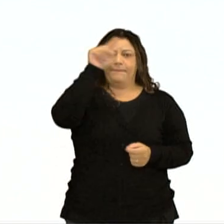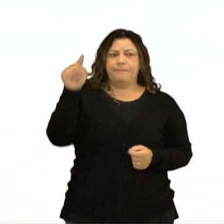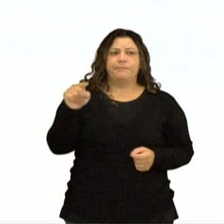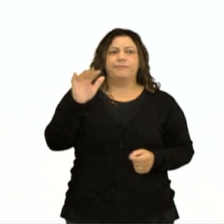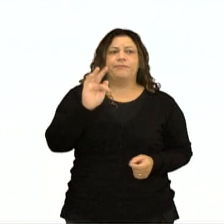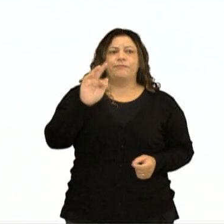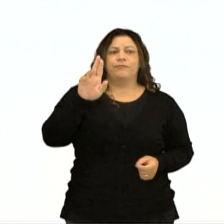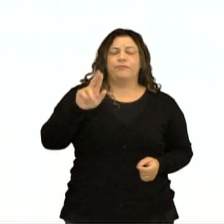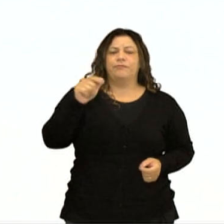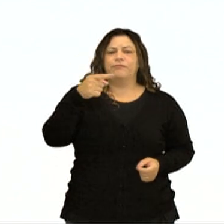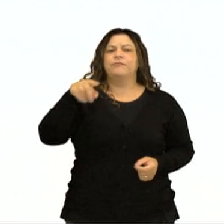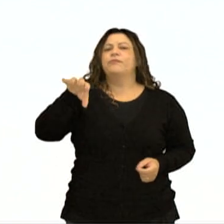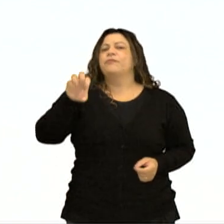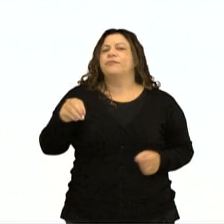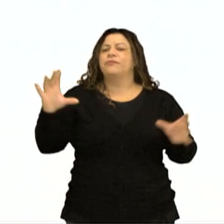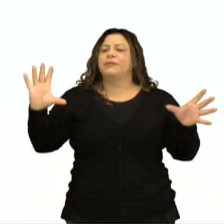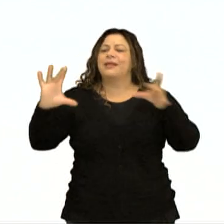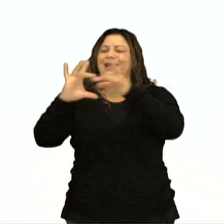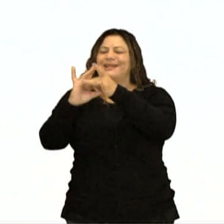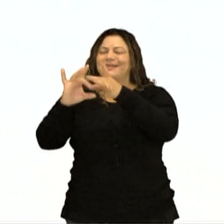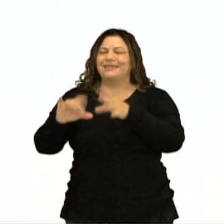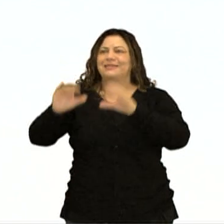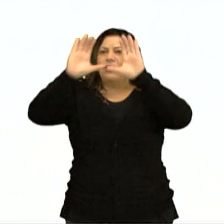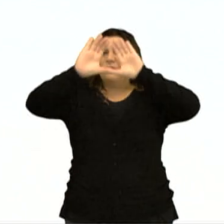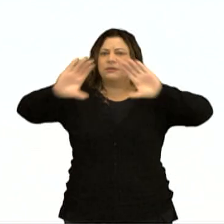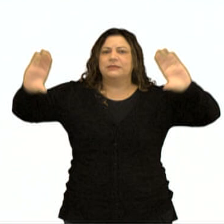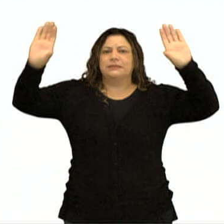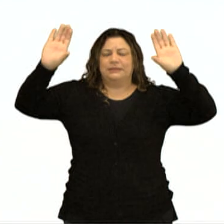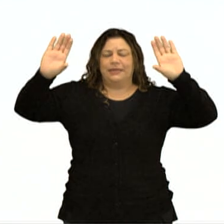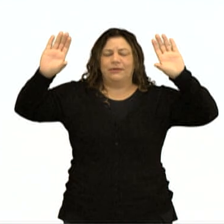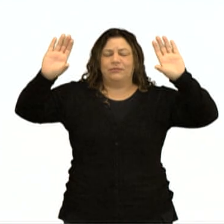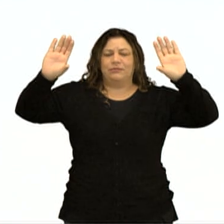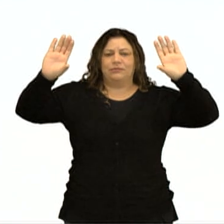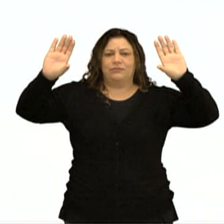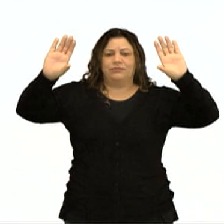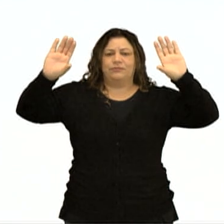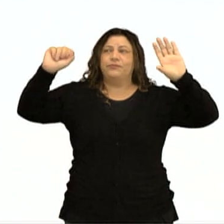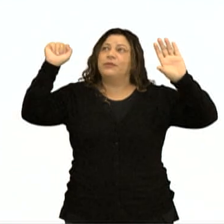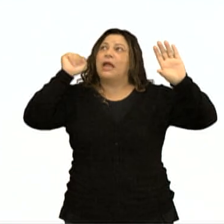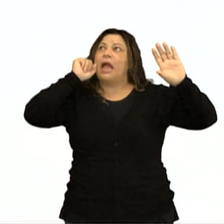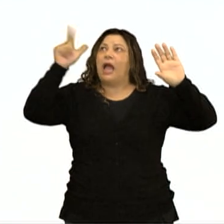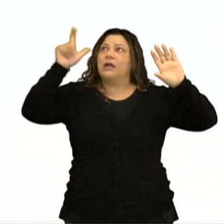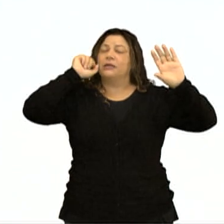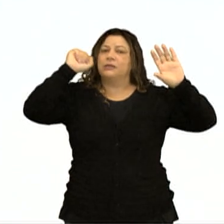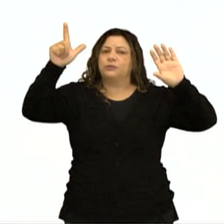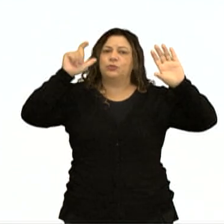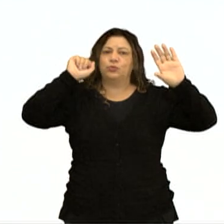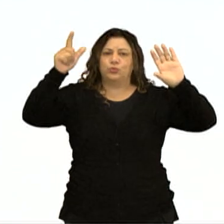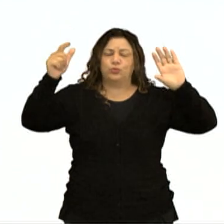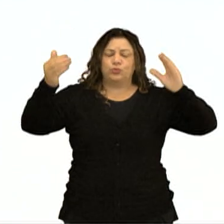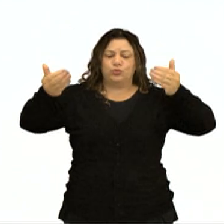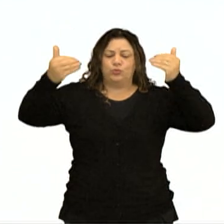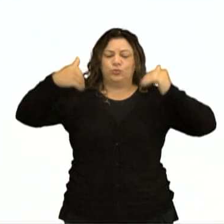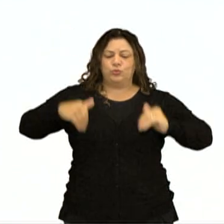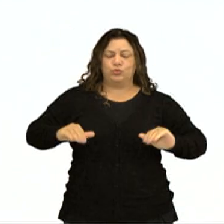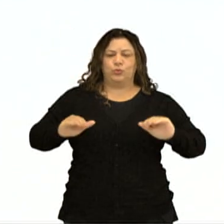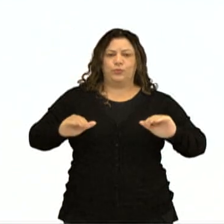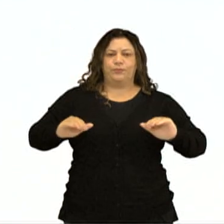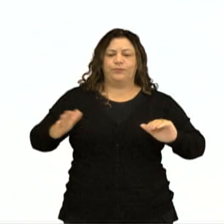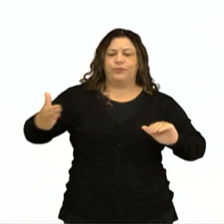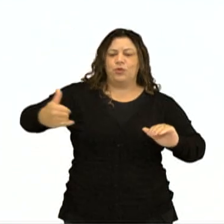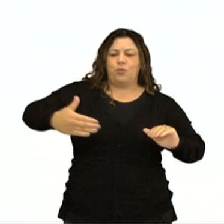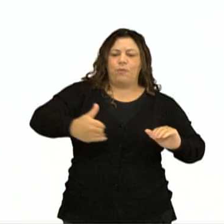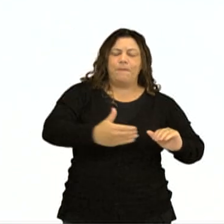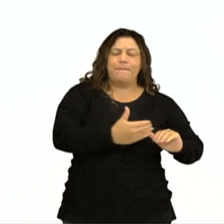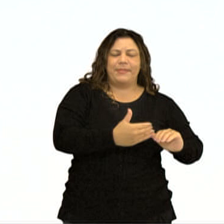a ligação de céu e mar. Se você reparar, o azul deste céu, e daí nós temos ali dois elementos, né? O peixe com o